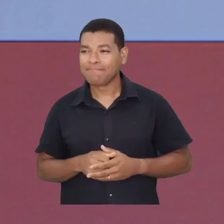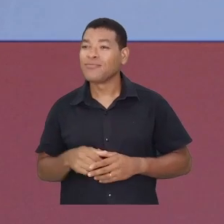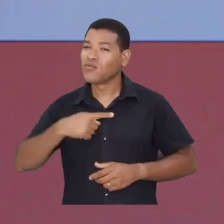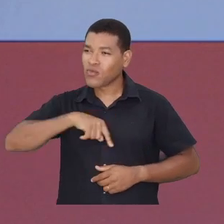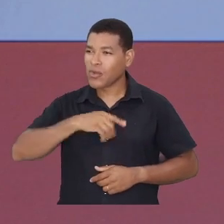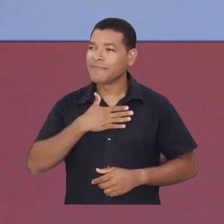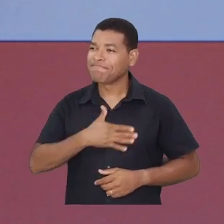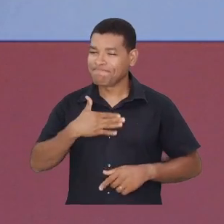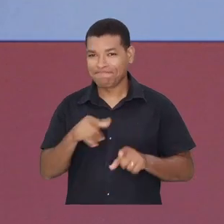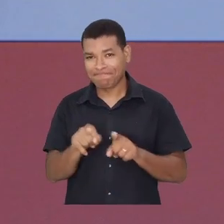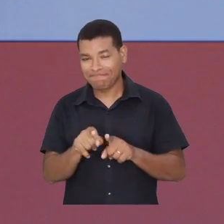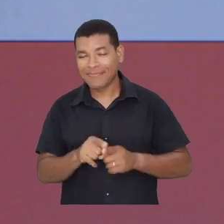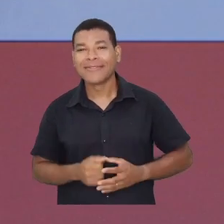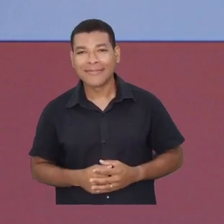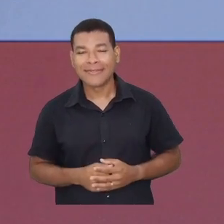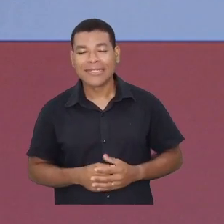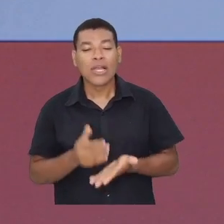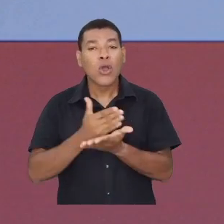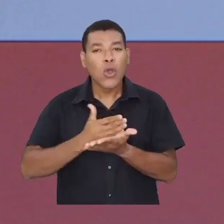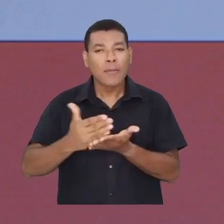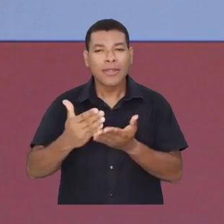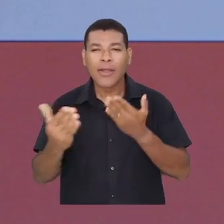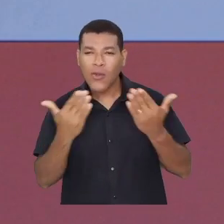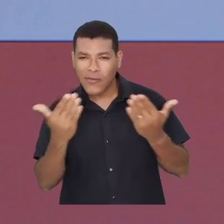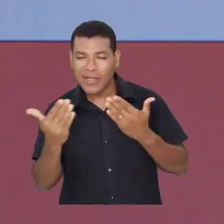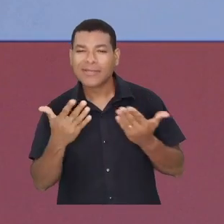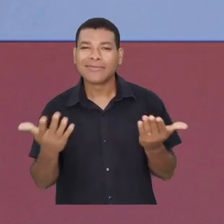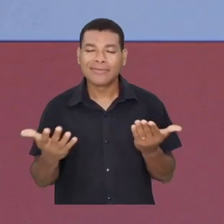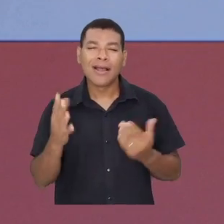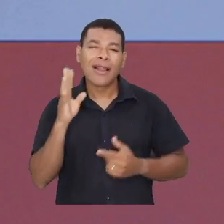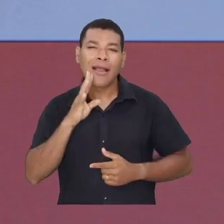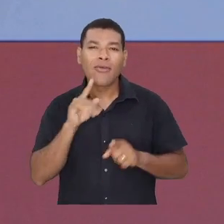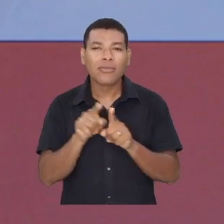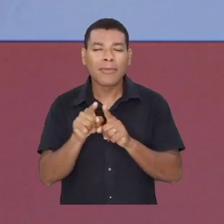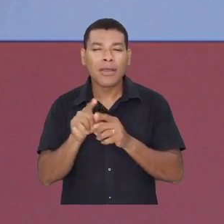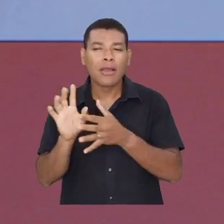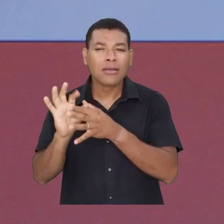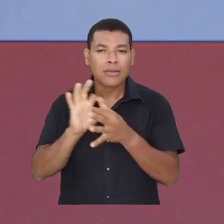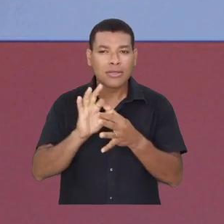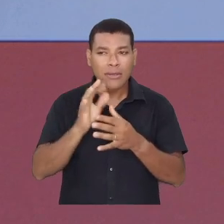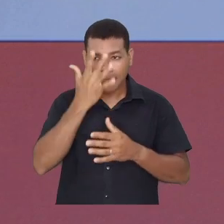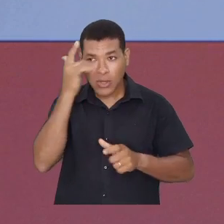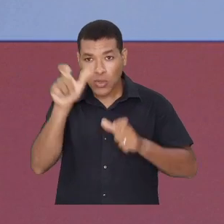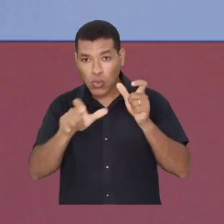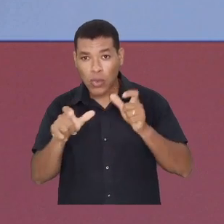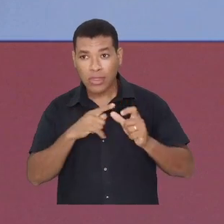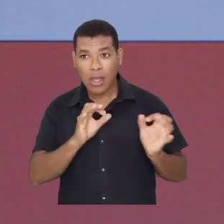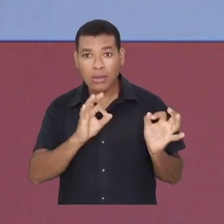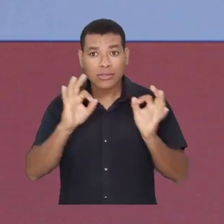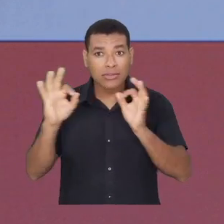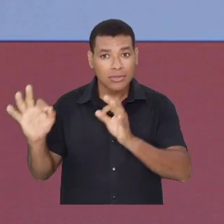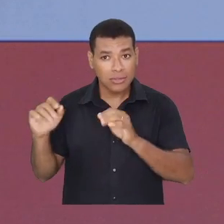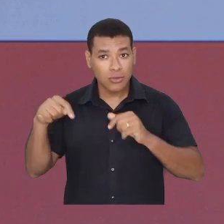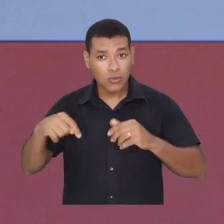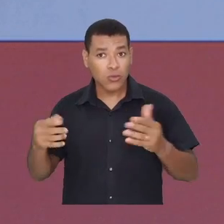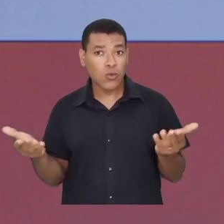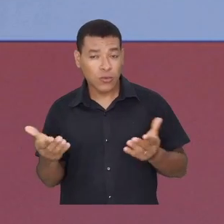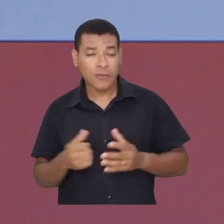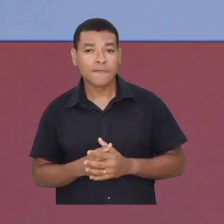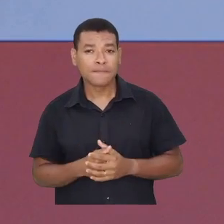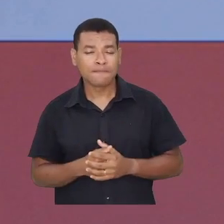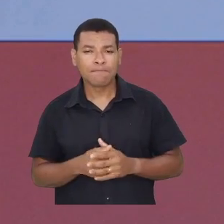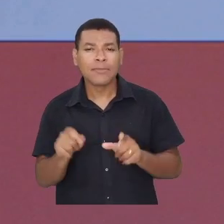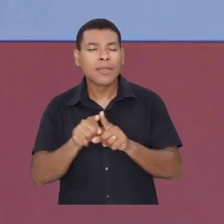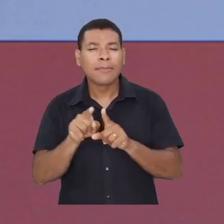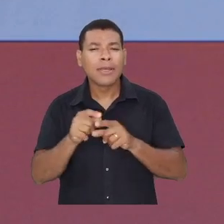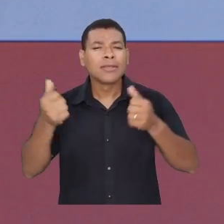é nosso. Para a gente começar essa conversa, acho que é legal contextualizar um pouco quem está acompanhando a gente e